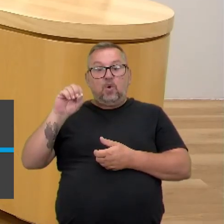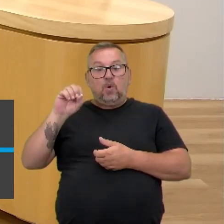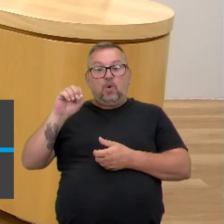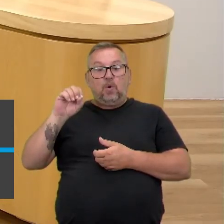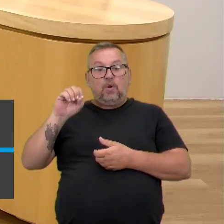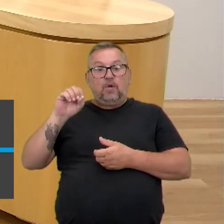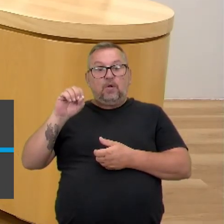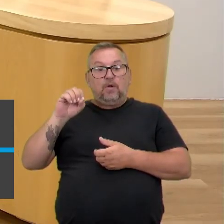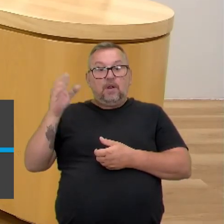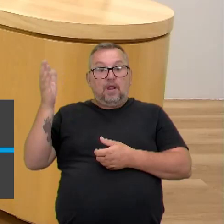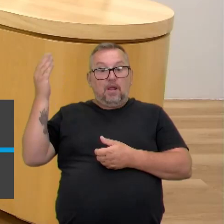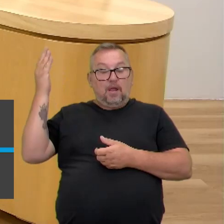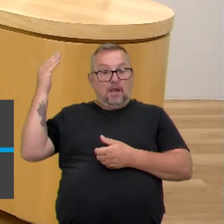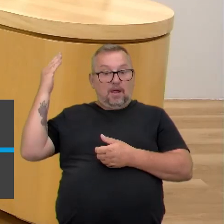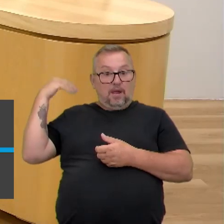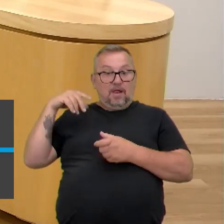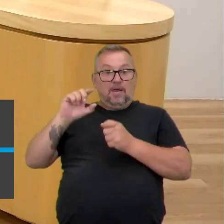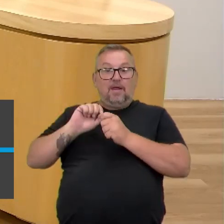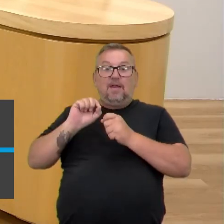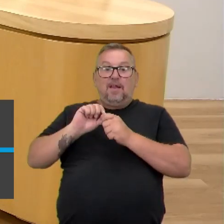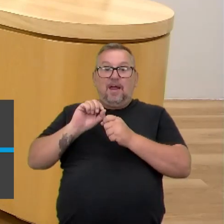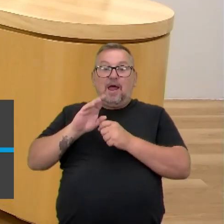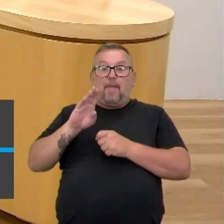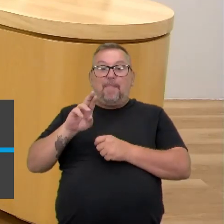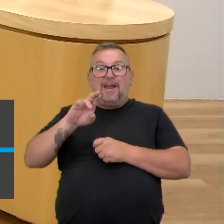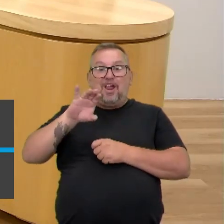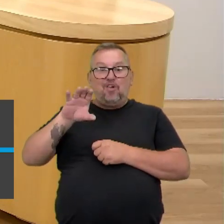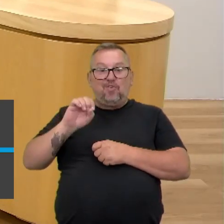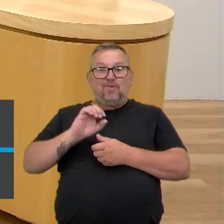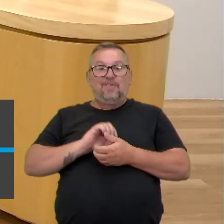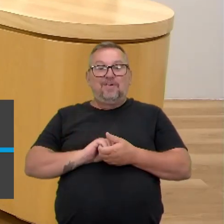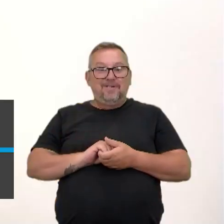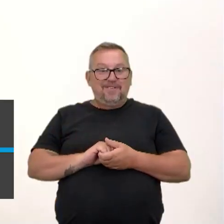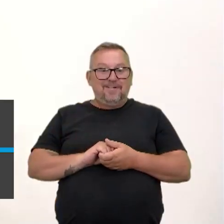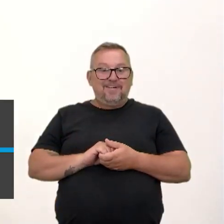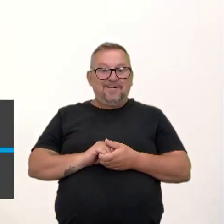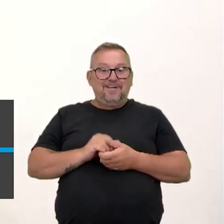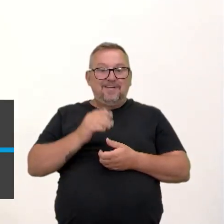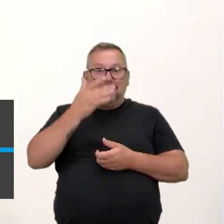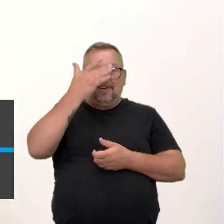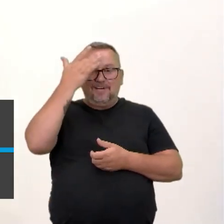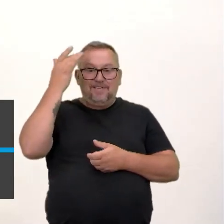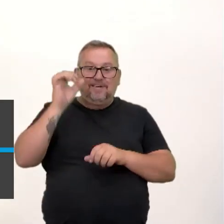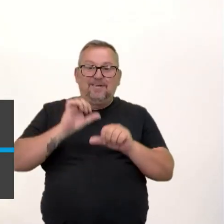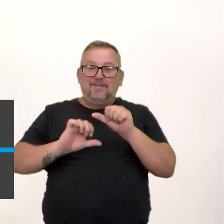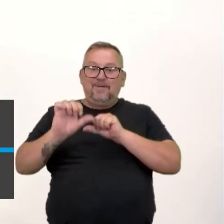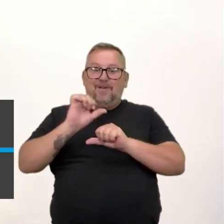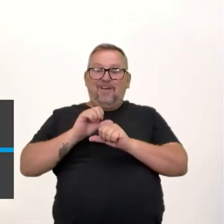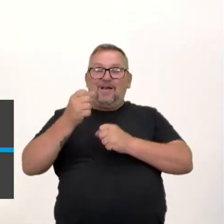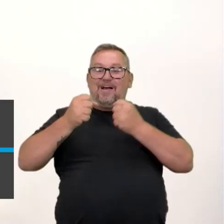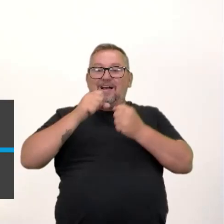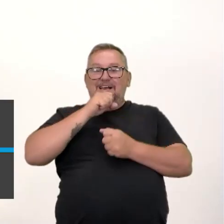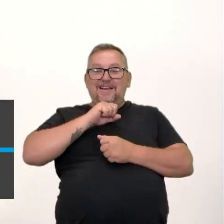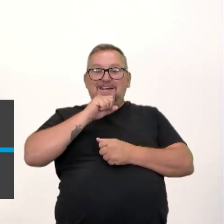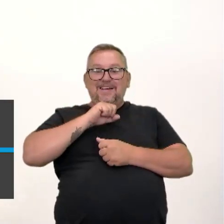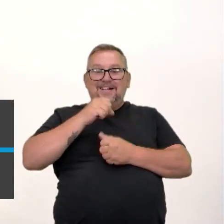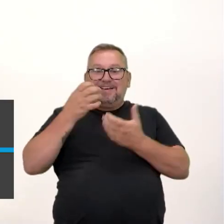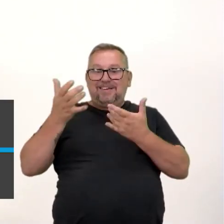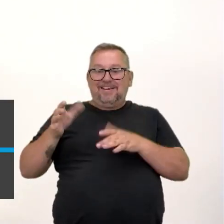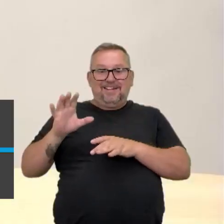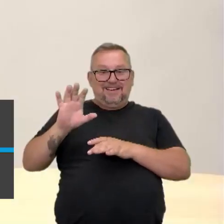era brejo. A gente fazia bicicross quando era criança lá. As pessoas trocavam por carro velho o terreno. Ninguém queria